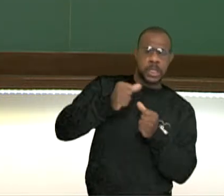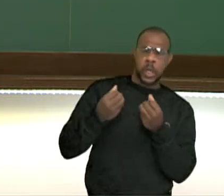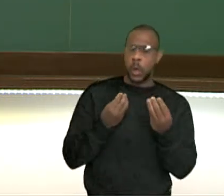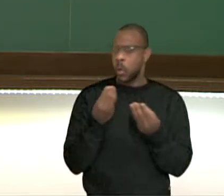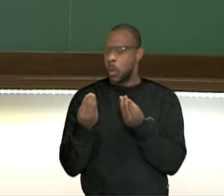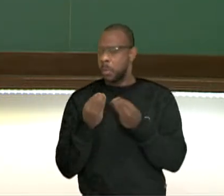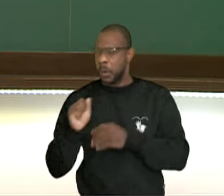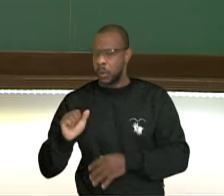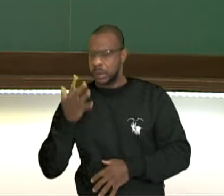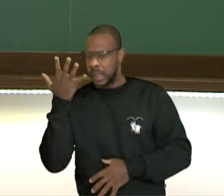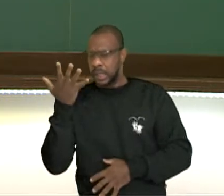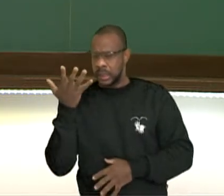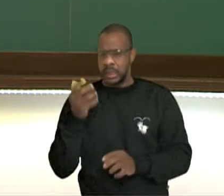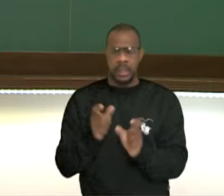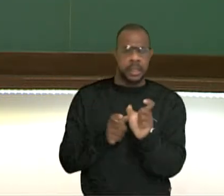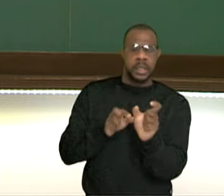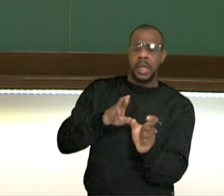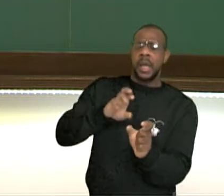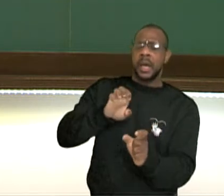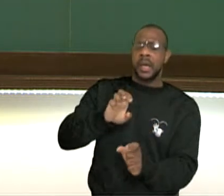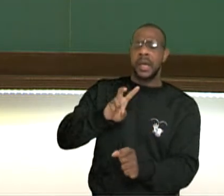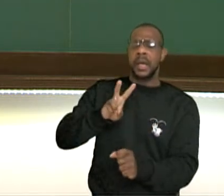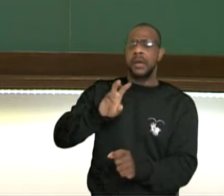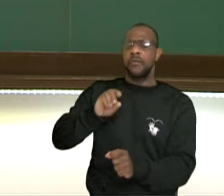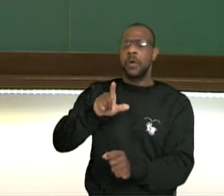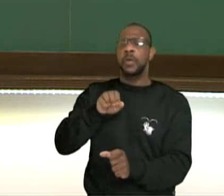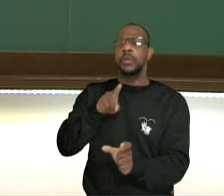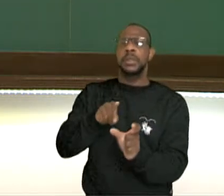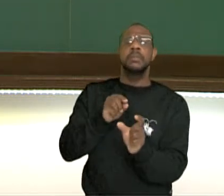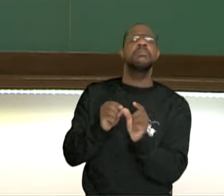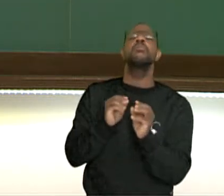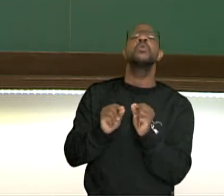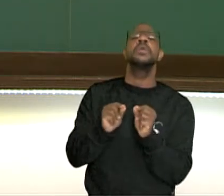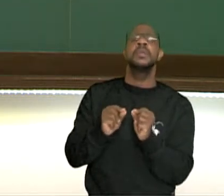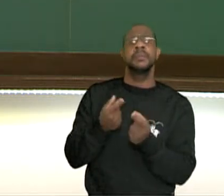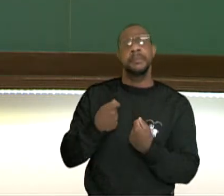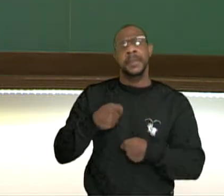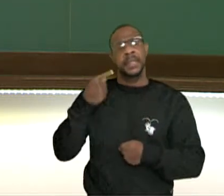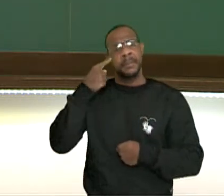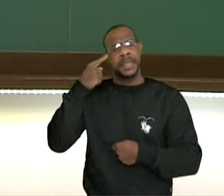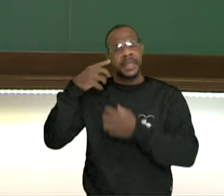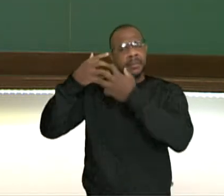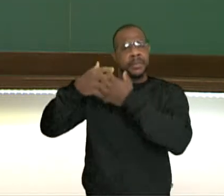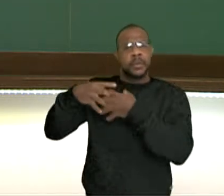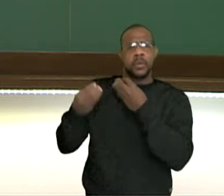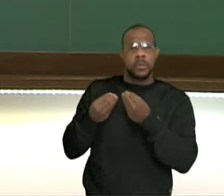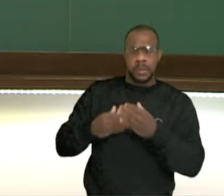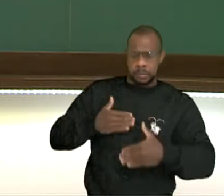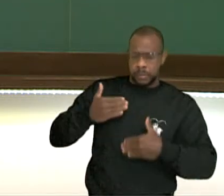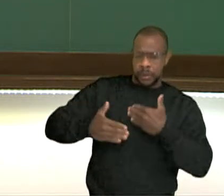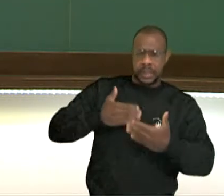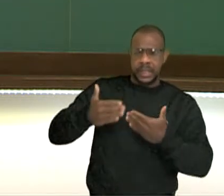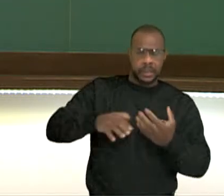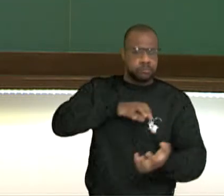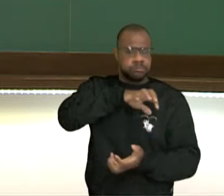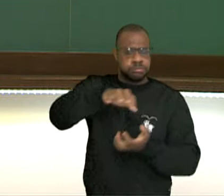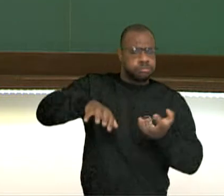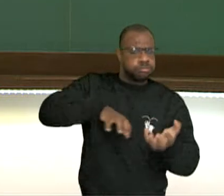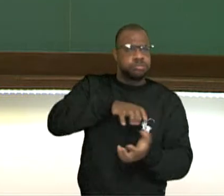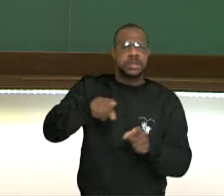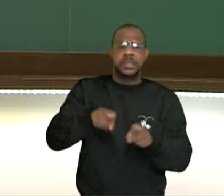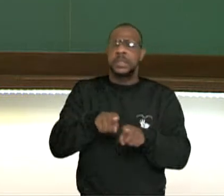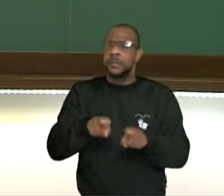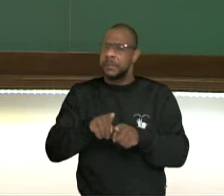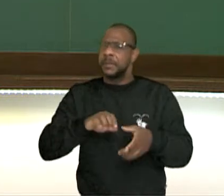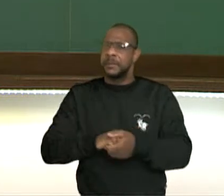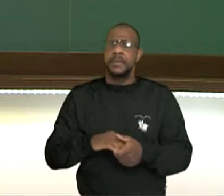Vejam quanta coisa aí para a gente poder pensar, refletir sobre esse processo revolucionário e essa relação da